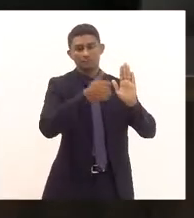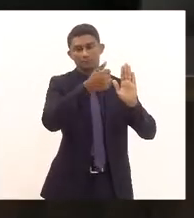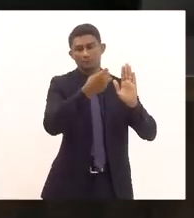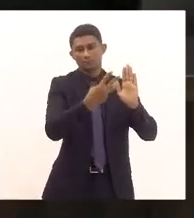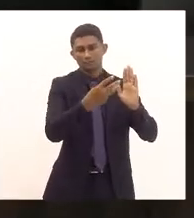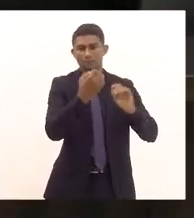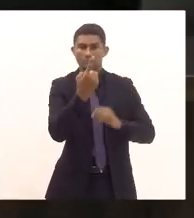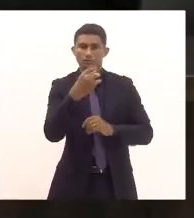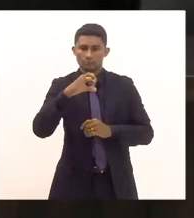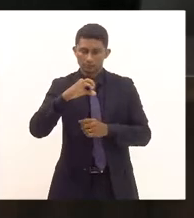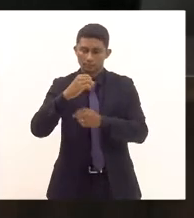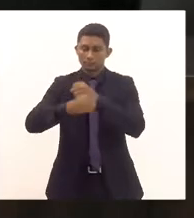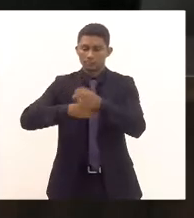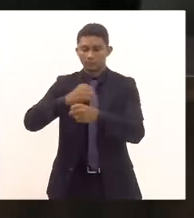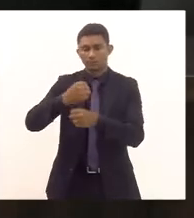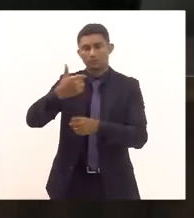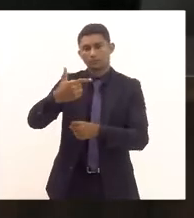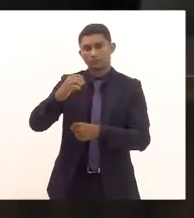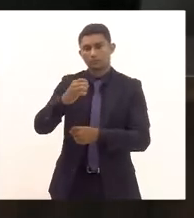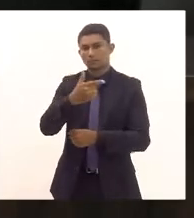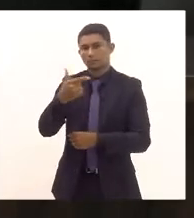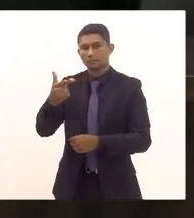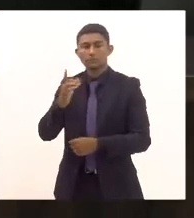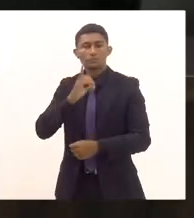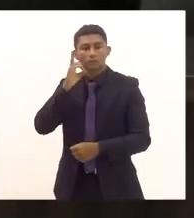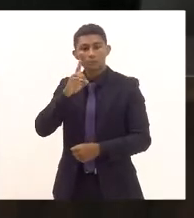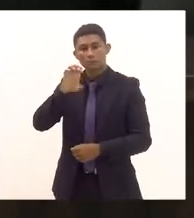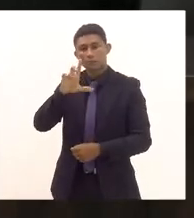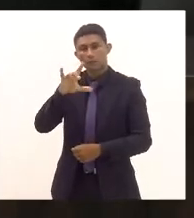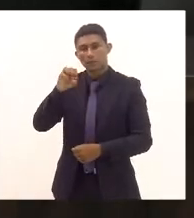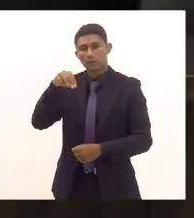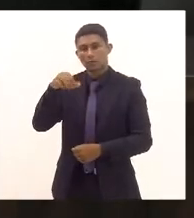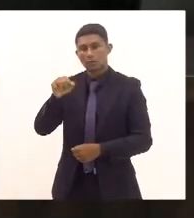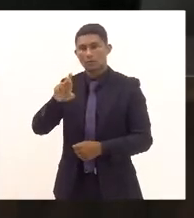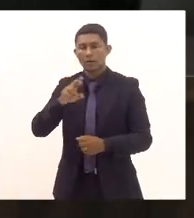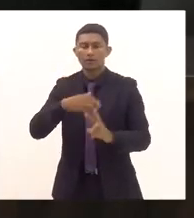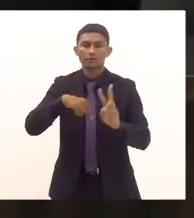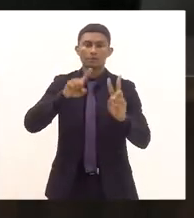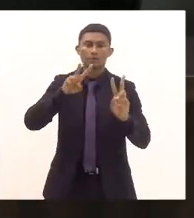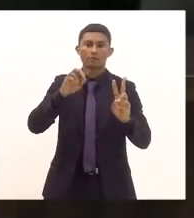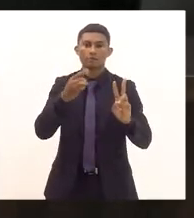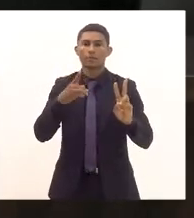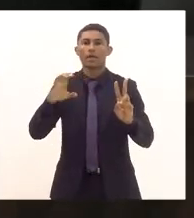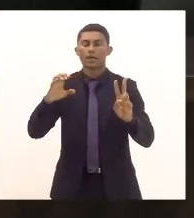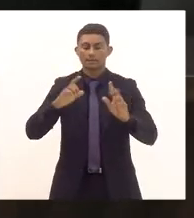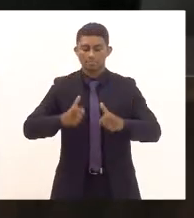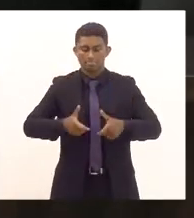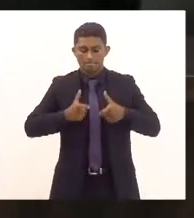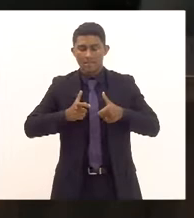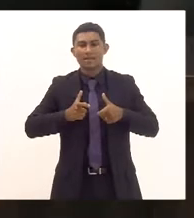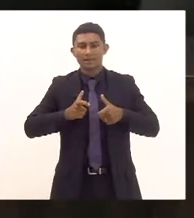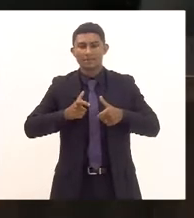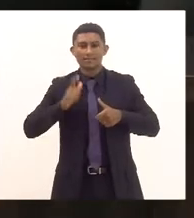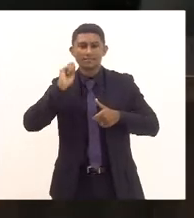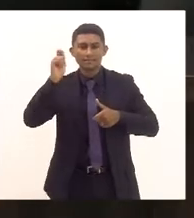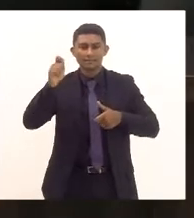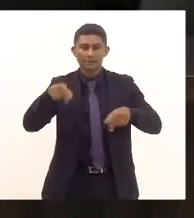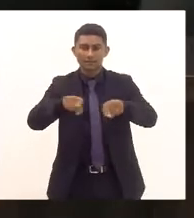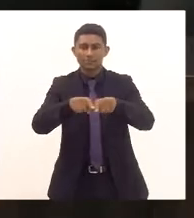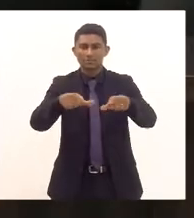31922 de autoria dos deputados ele é o Marco ele waldeck Carneiro concede a medalha Tiradentes e respectivo diploma